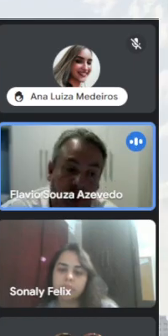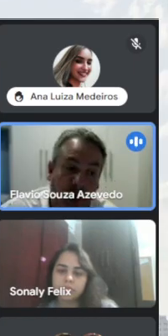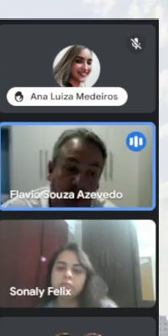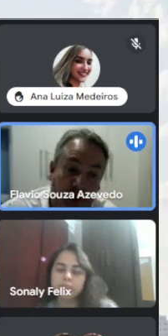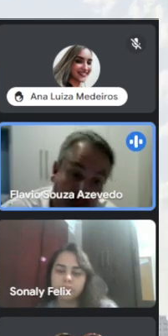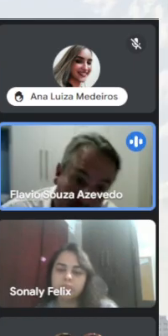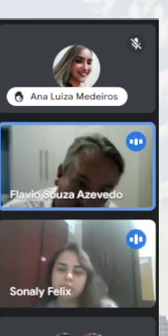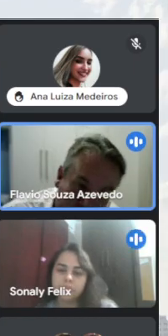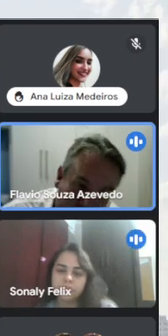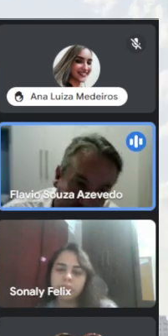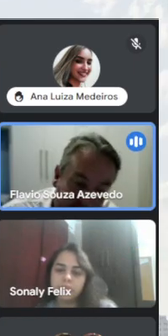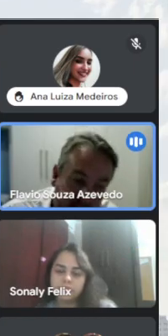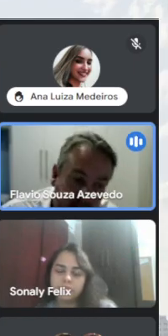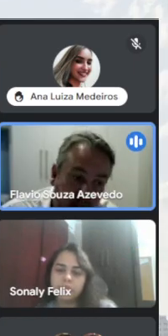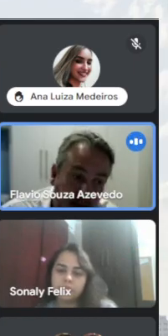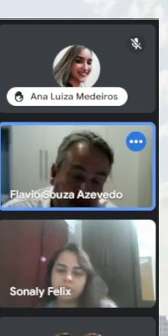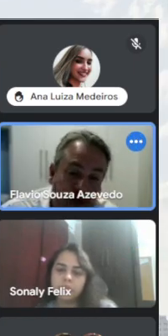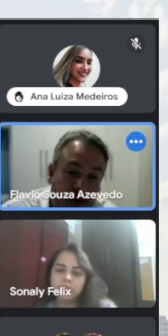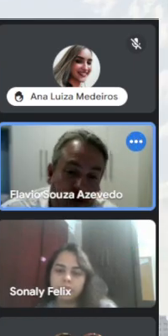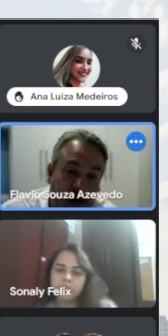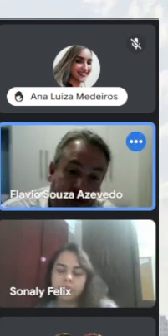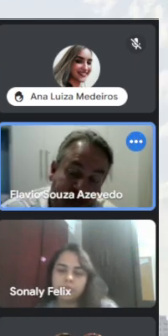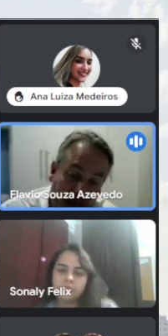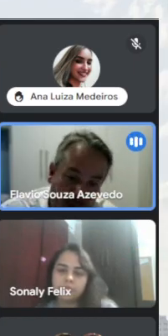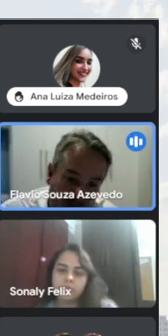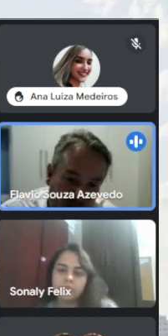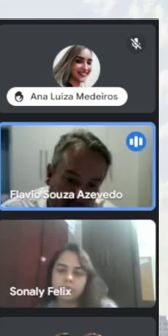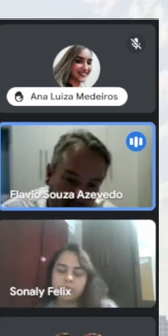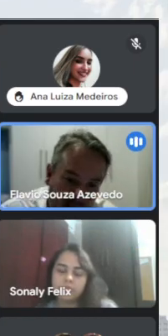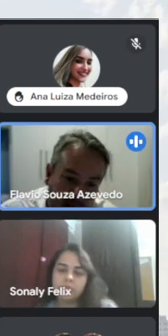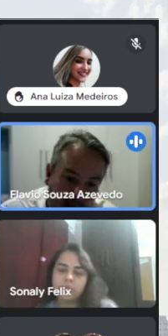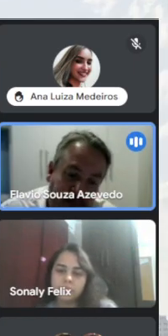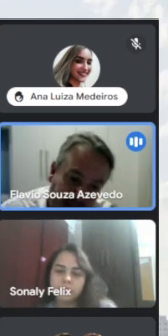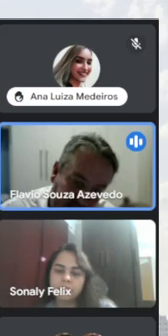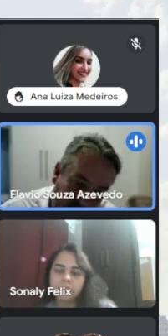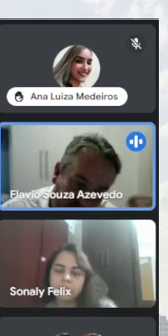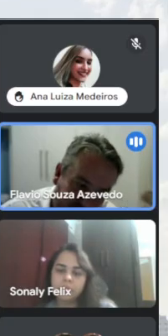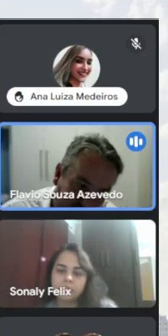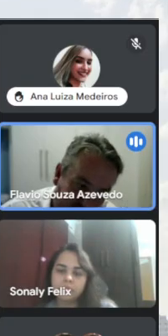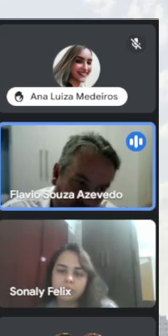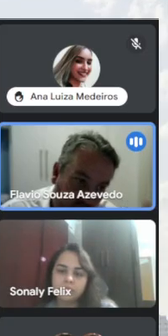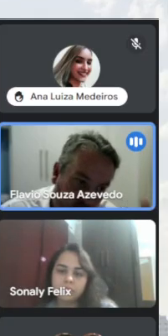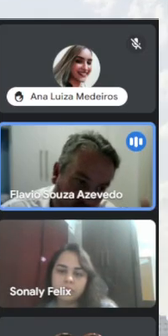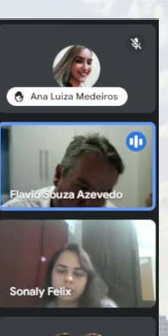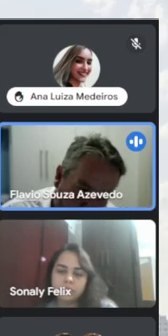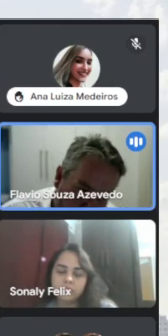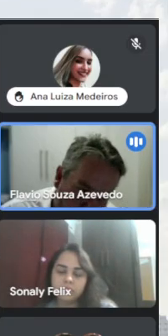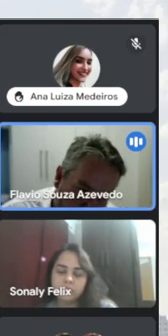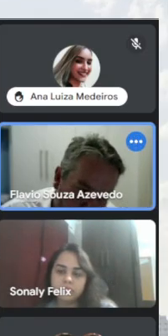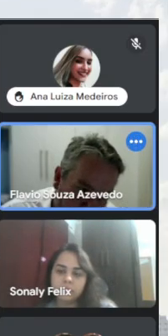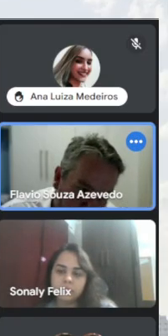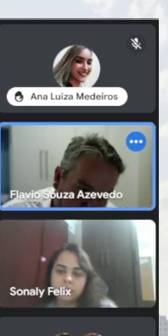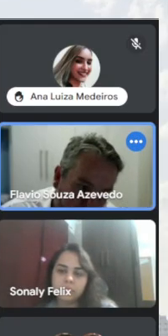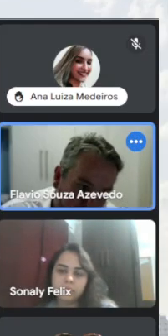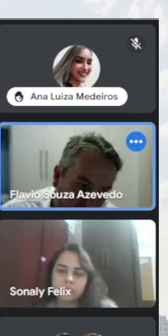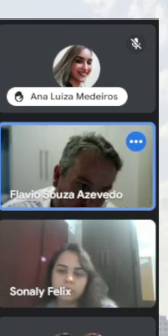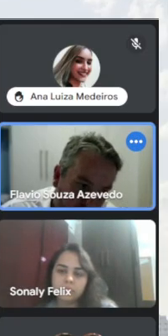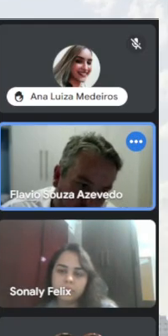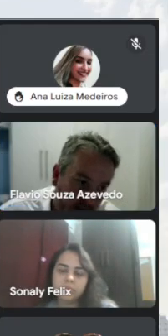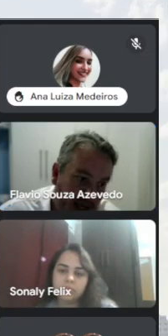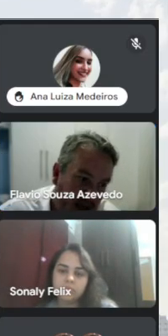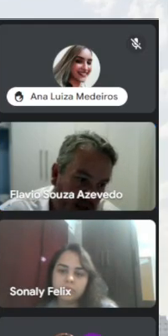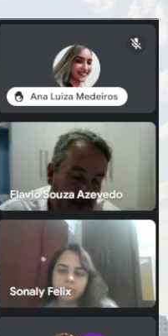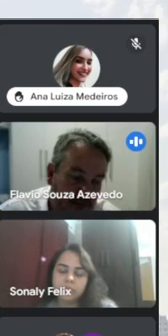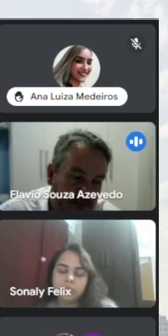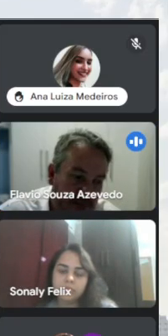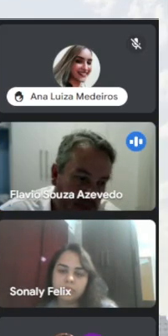filtros. Eu perguntei, como é que vai fazer isso aí? Na minha opinião, eles vão ter que tirar a vegetação toda,